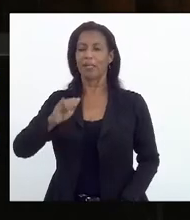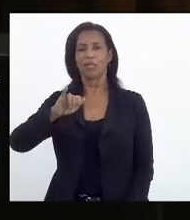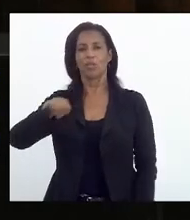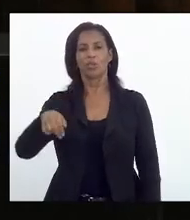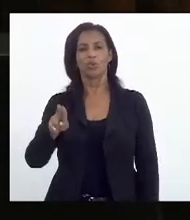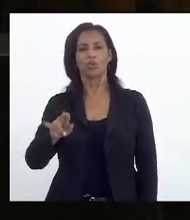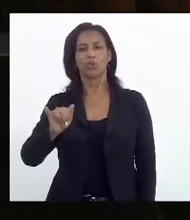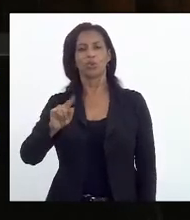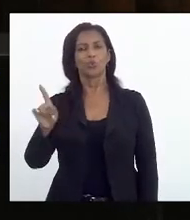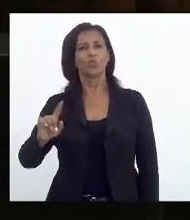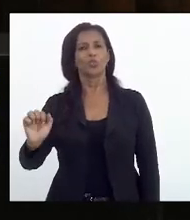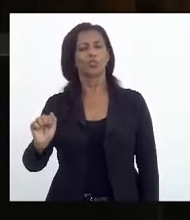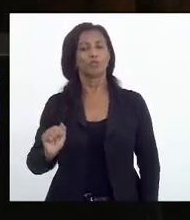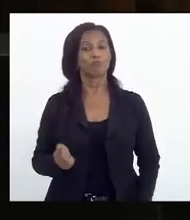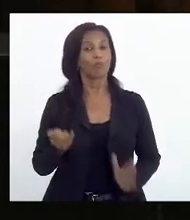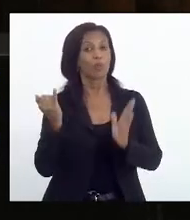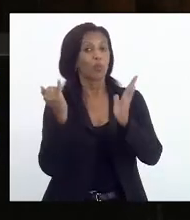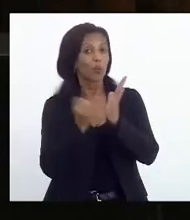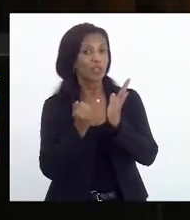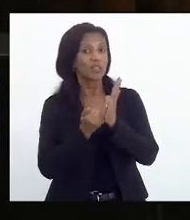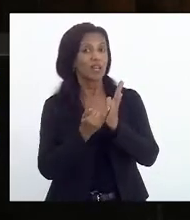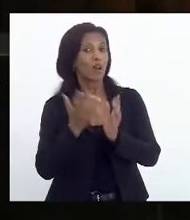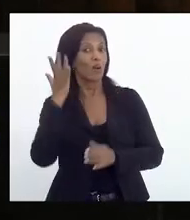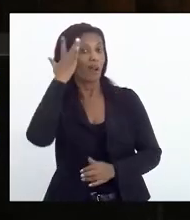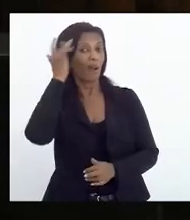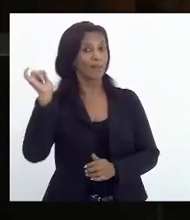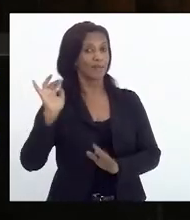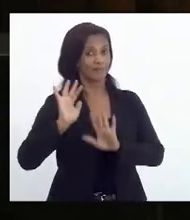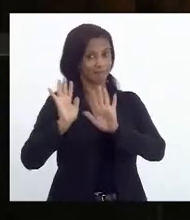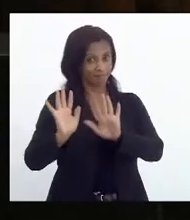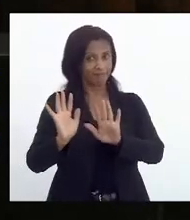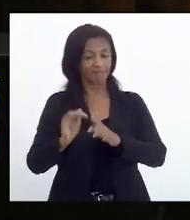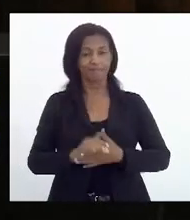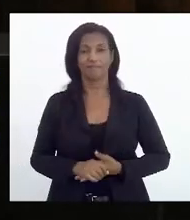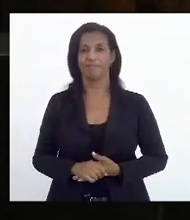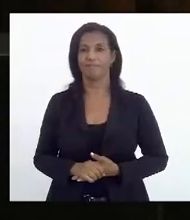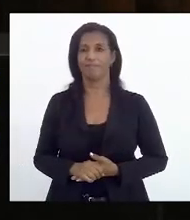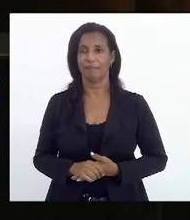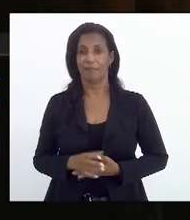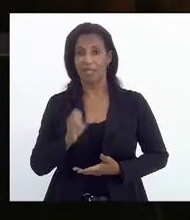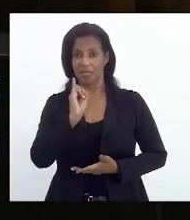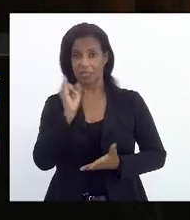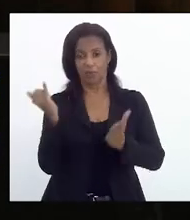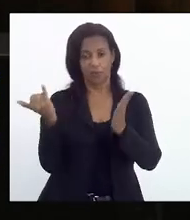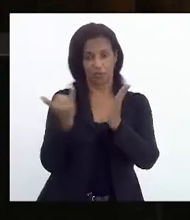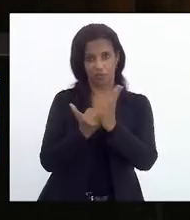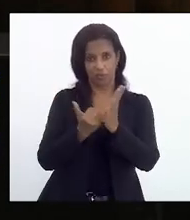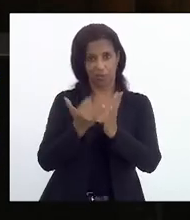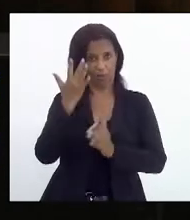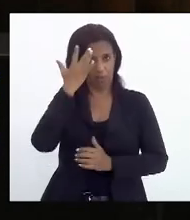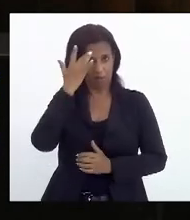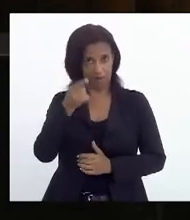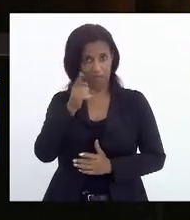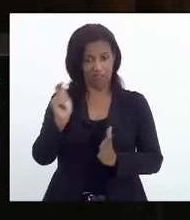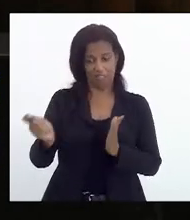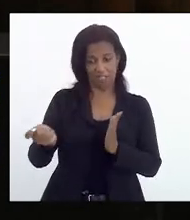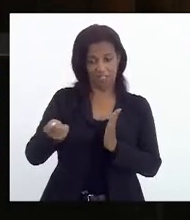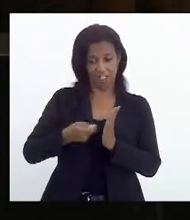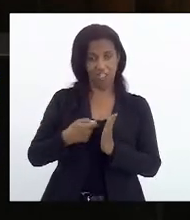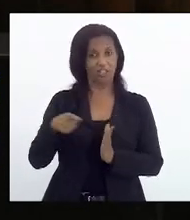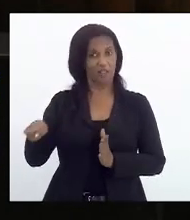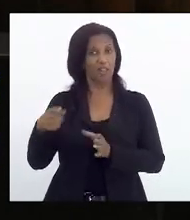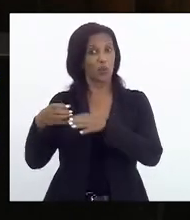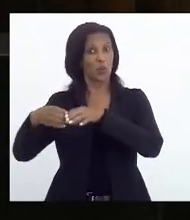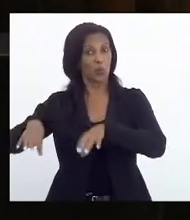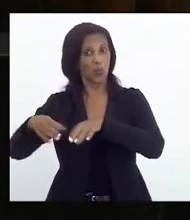edital tenha saído vai sair amanhã E se o tal sair da manhã e o senhor se inscrever